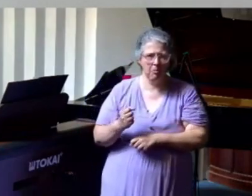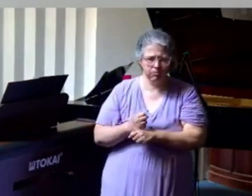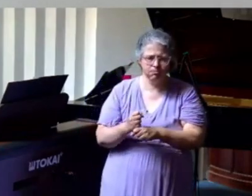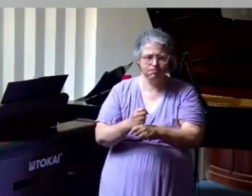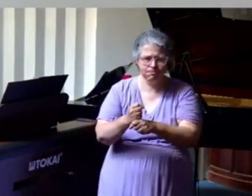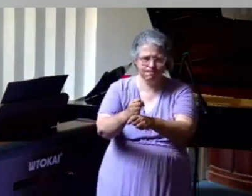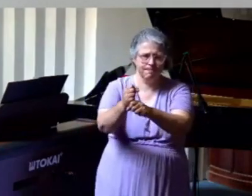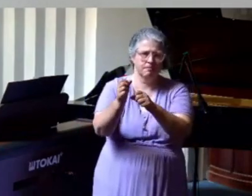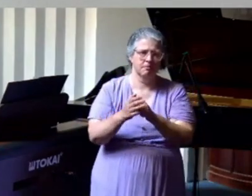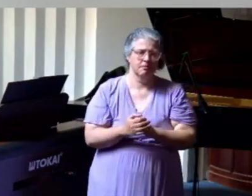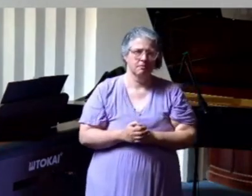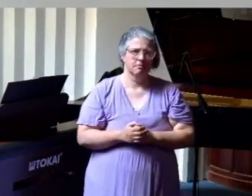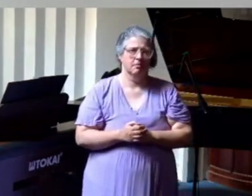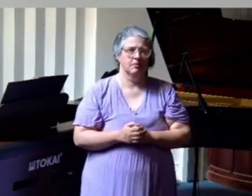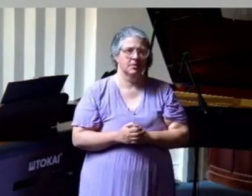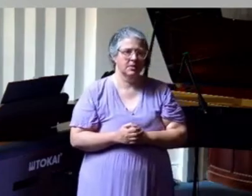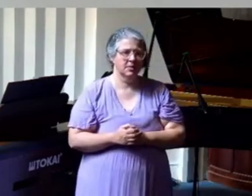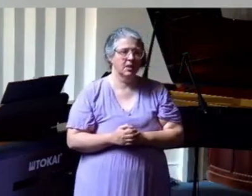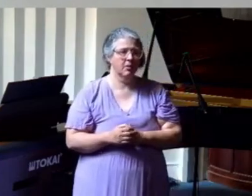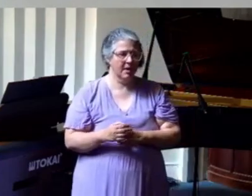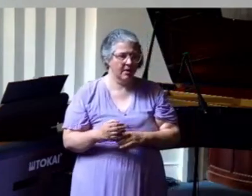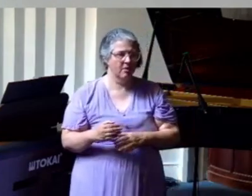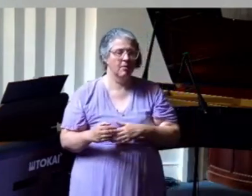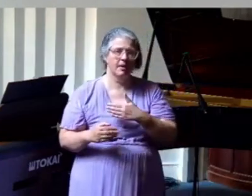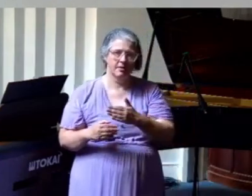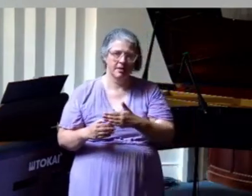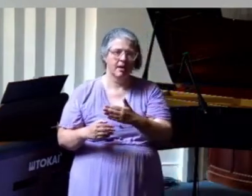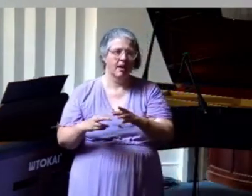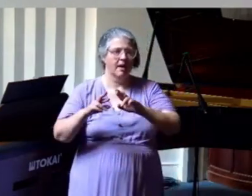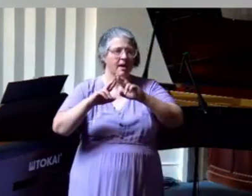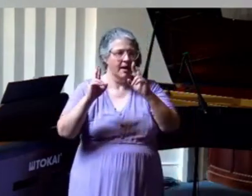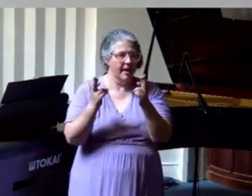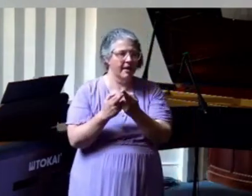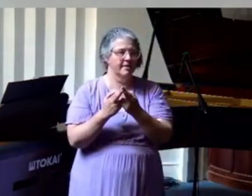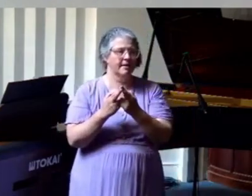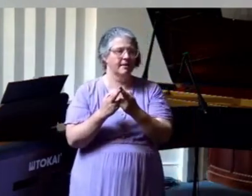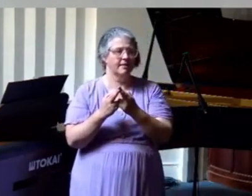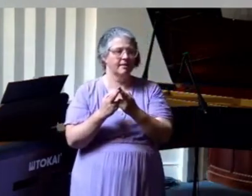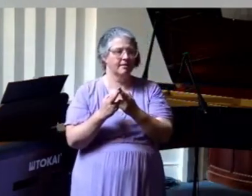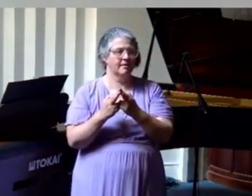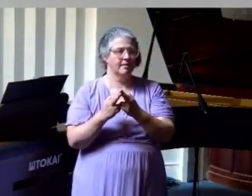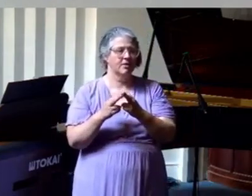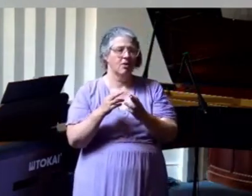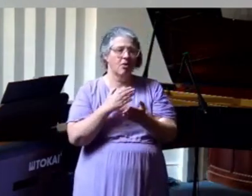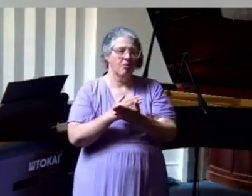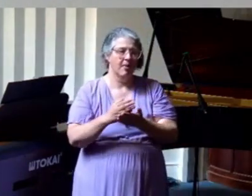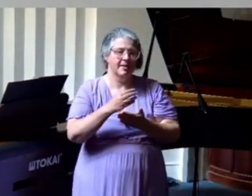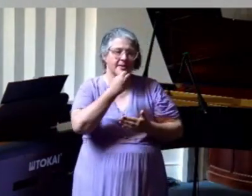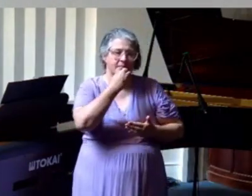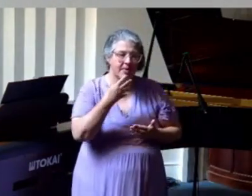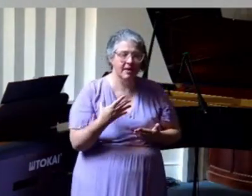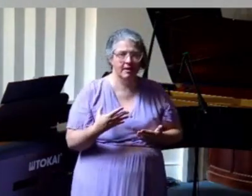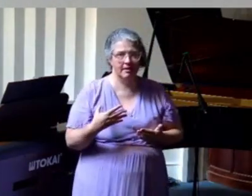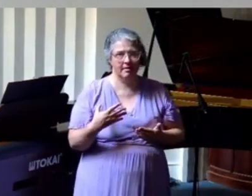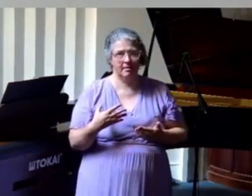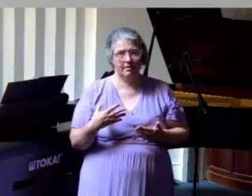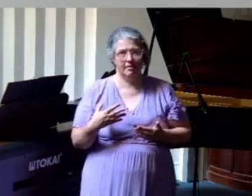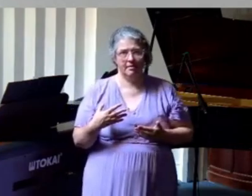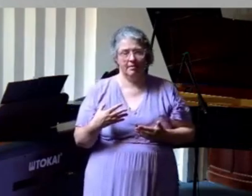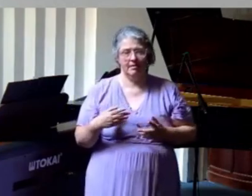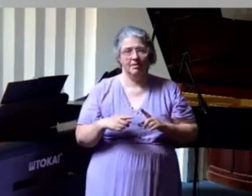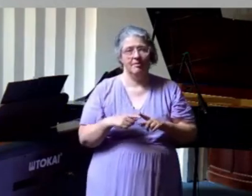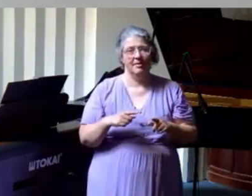ele começa a trabalhar, começa a reinar. Começa muito bem, mas se você olhar aqui para o texto, você vai ver que a